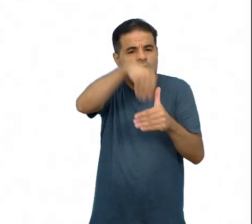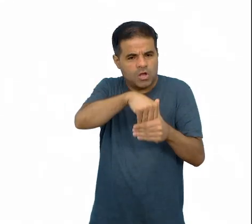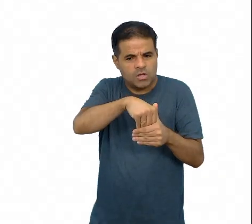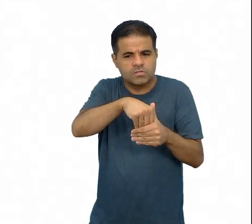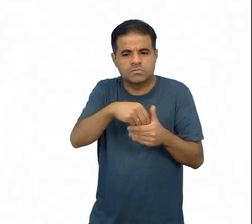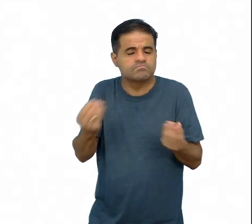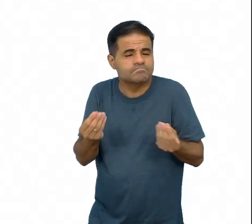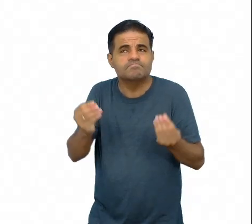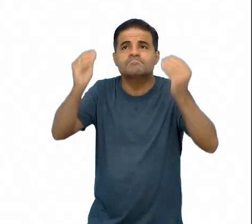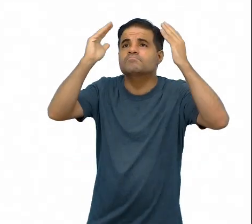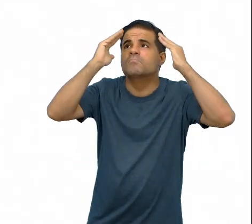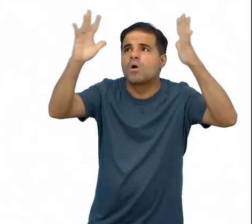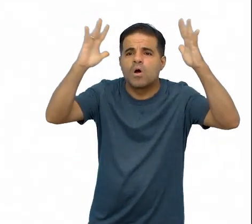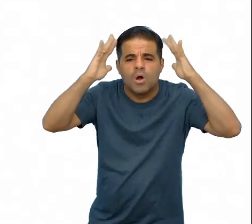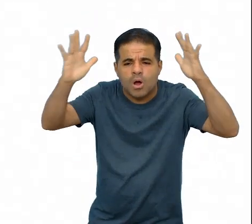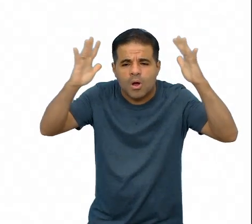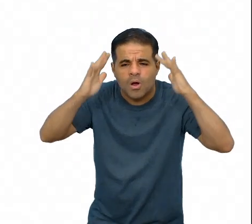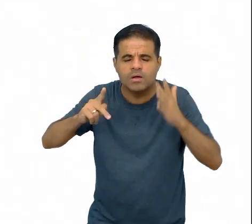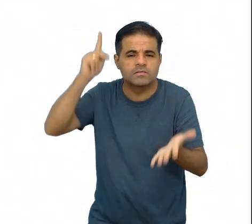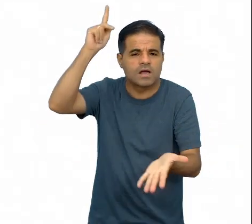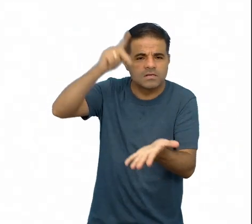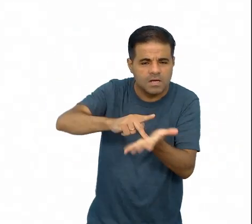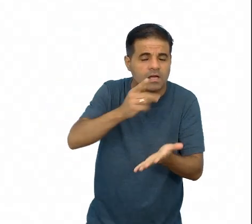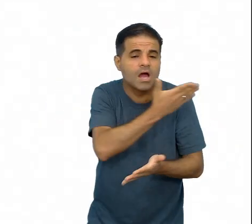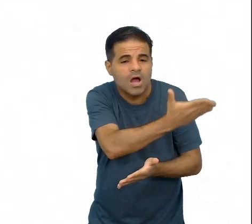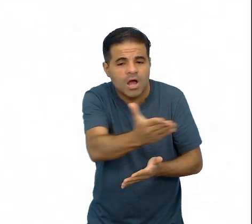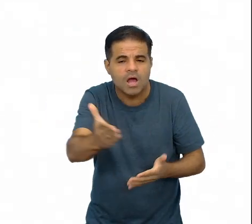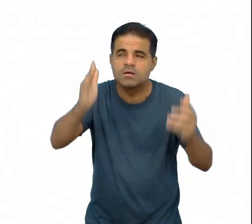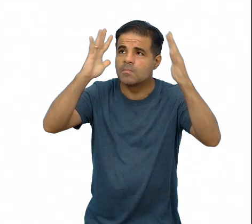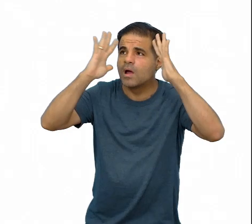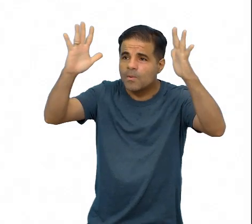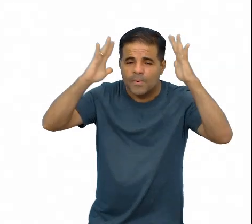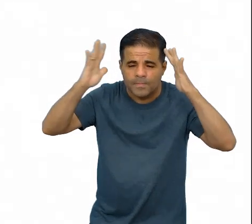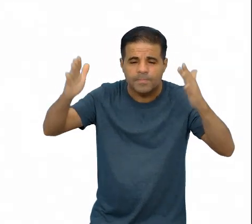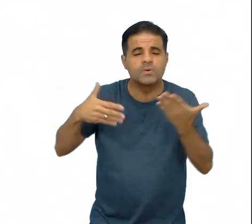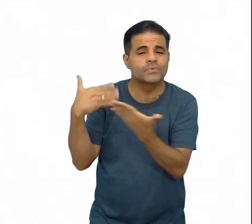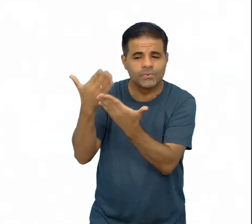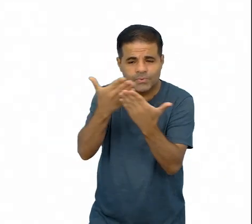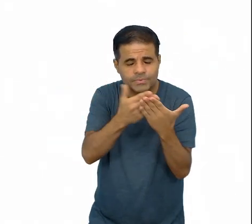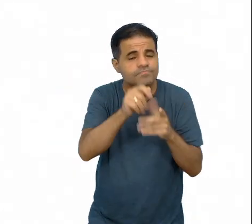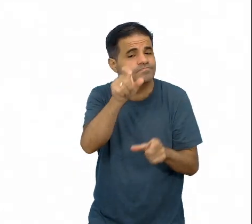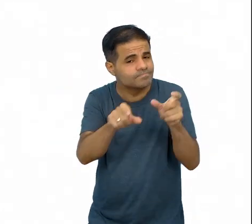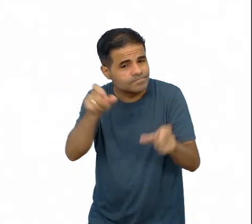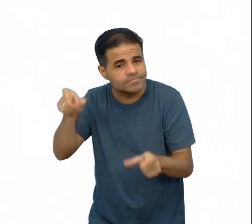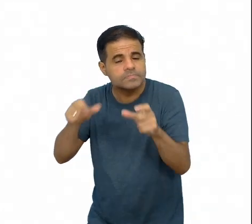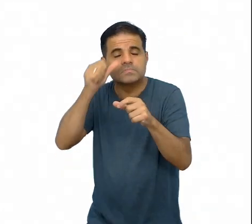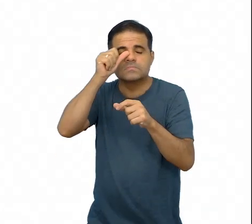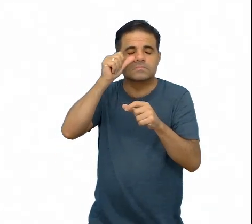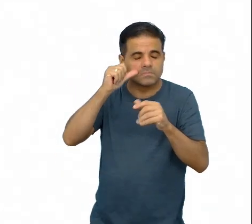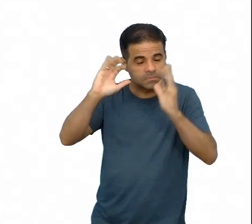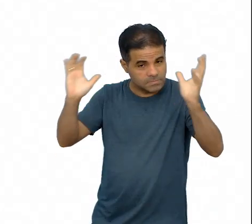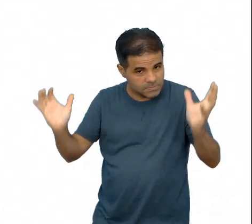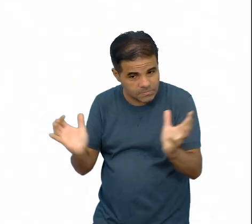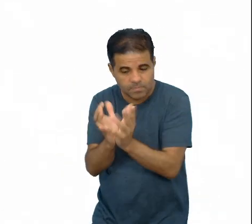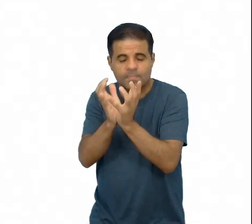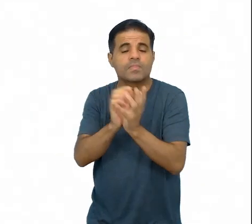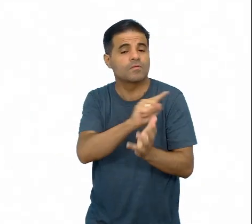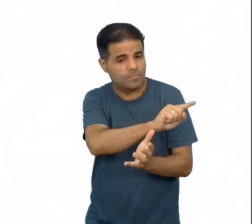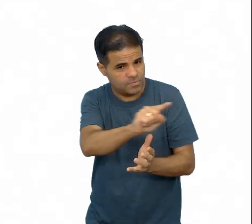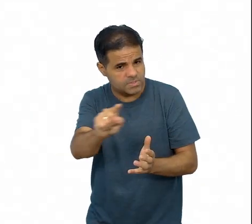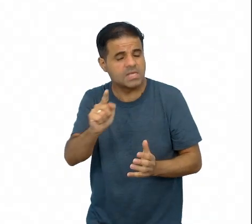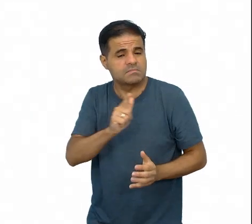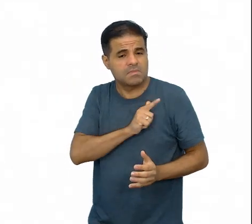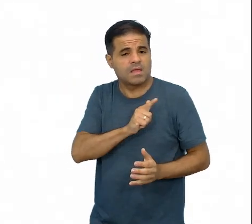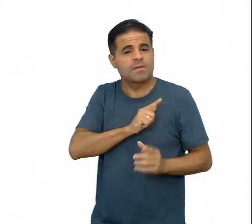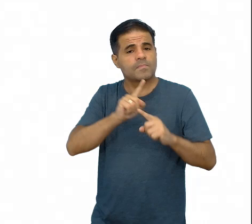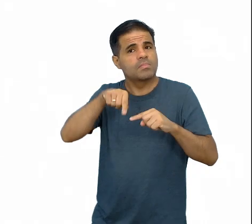ali, pensando na realidade de vocês, pensando nos estudantes, né, das turmas que vocês têm,